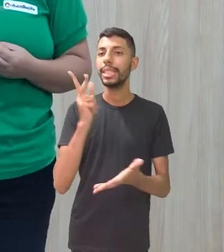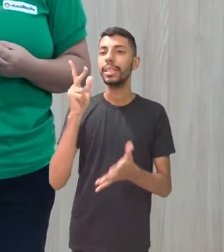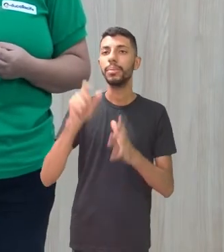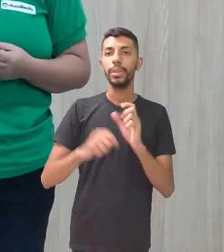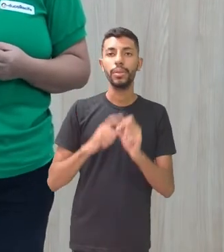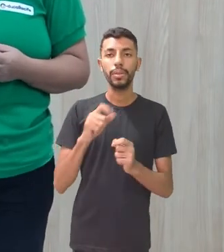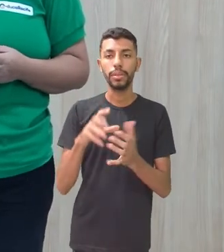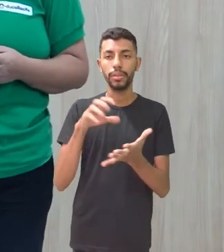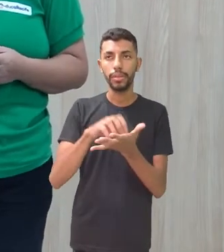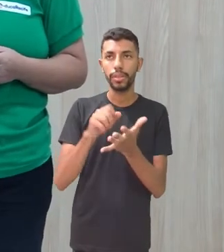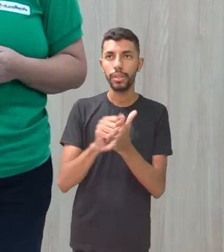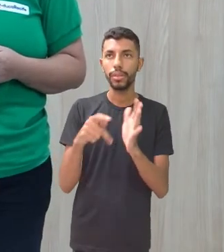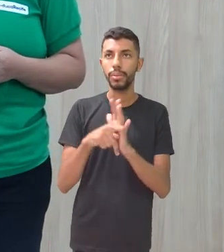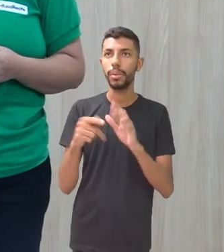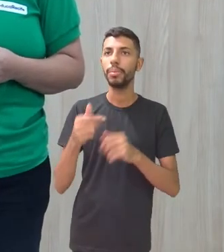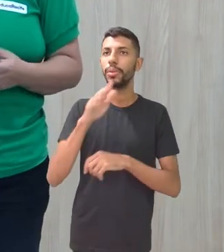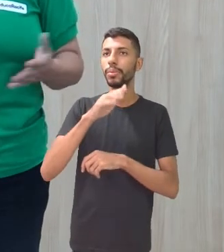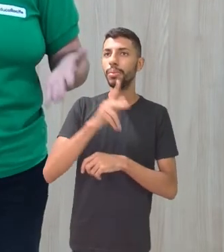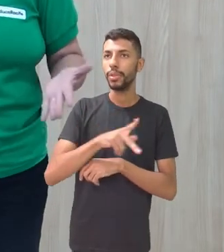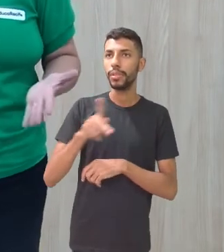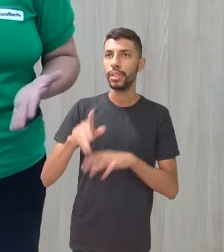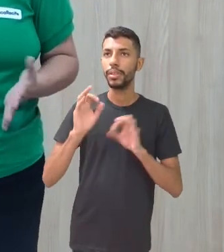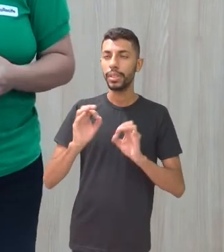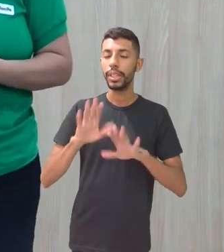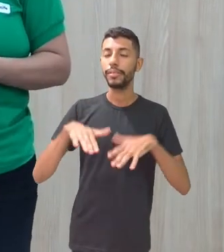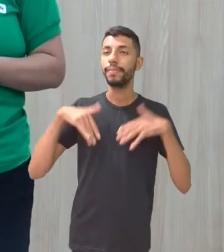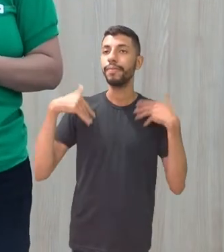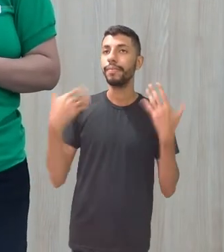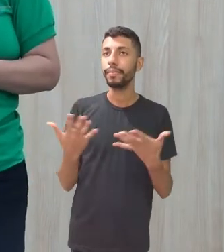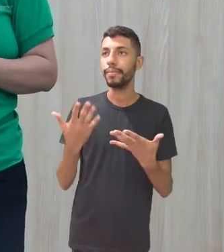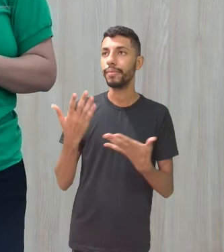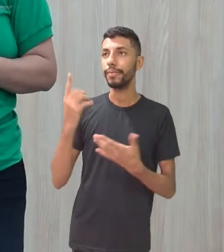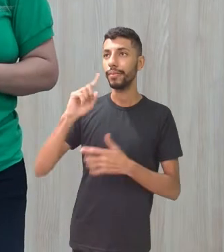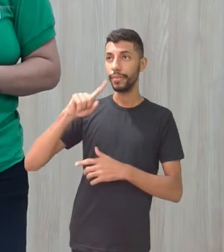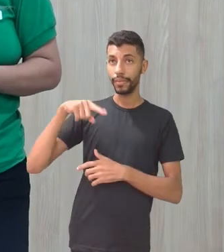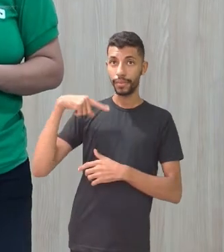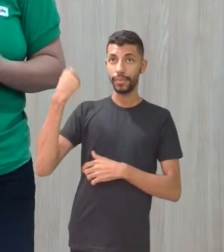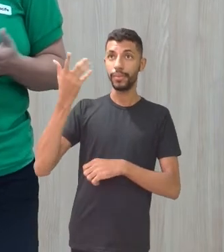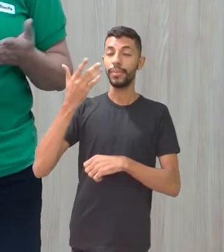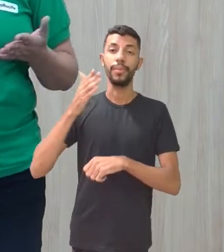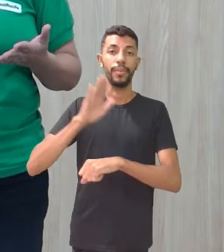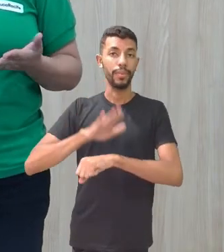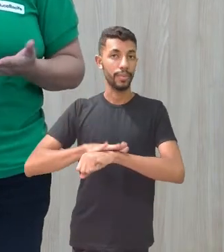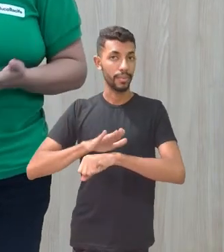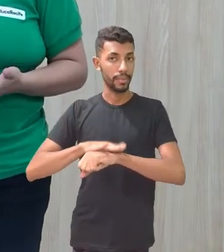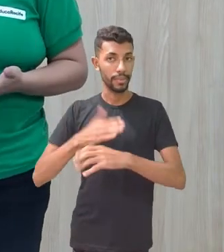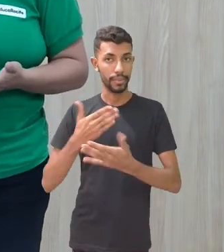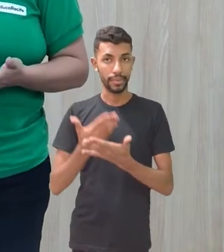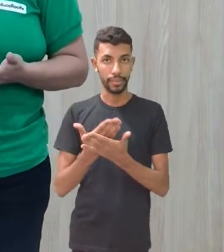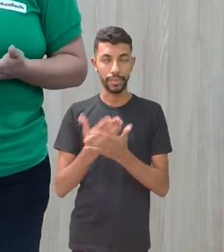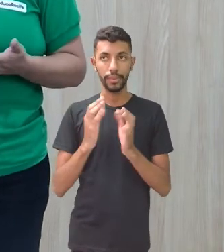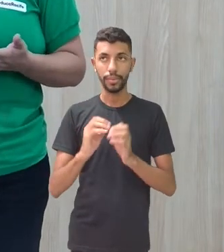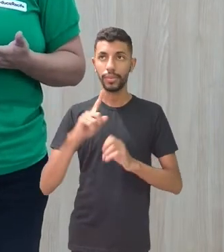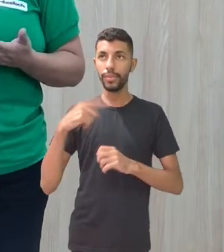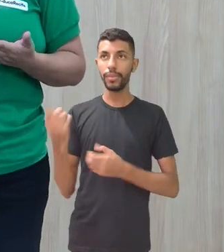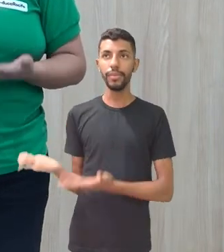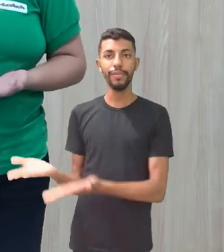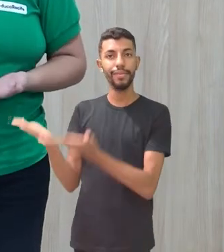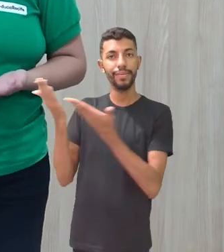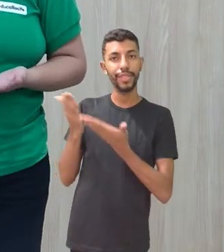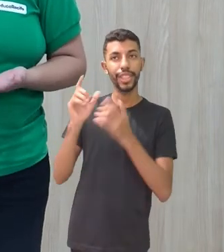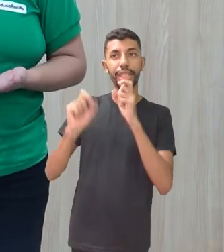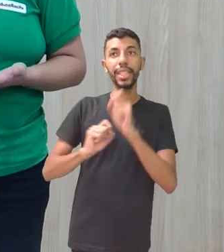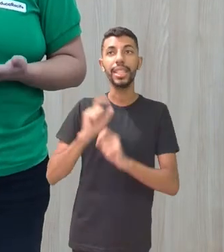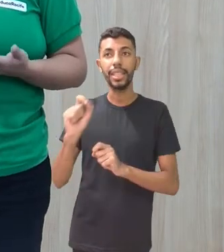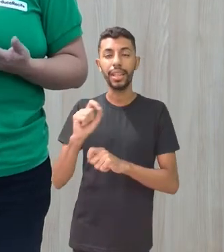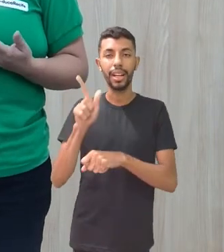olhar apurado. Bom, no nosso próximo momento, nós vamos trazer aqui uma